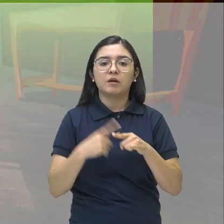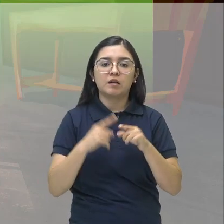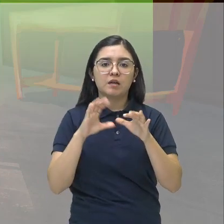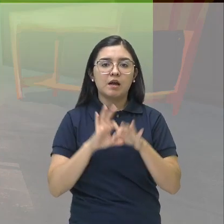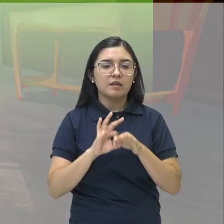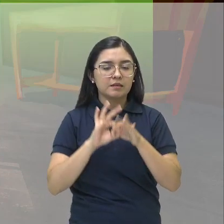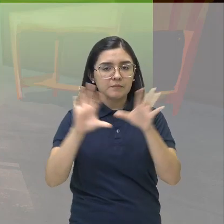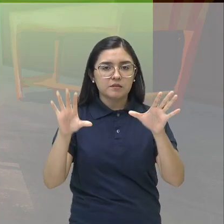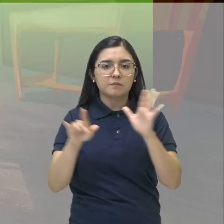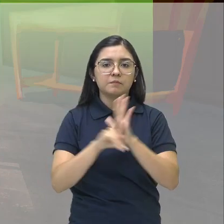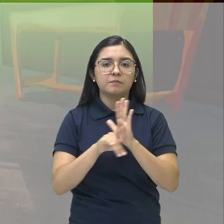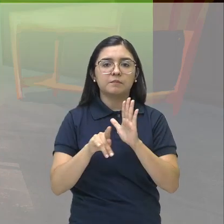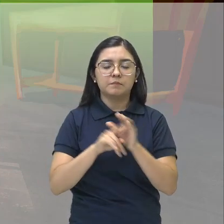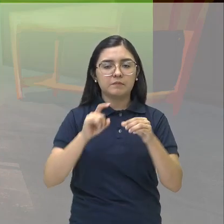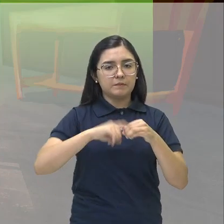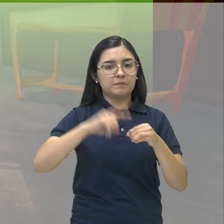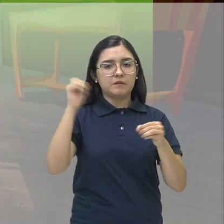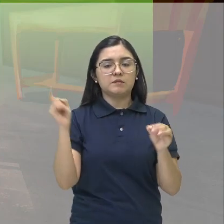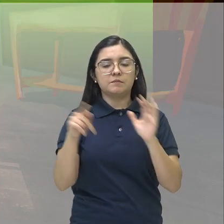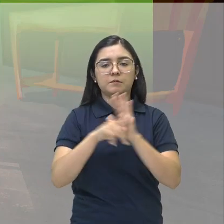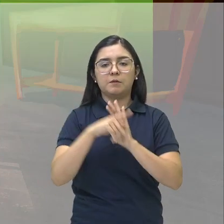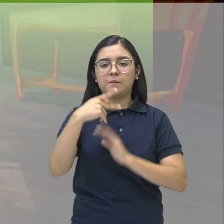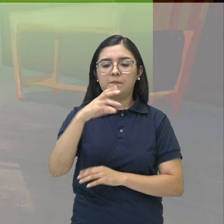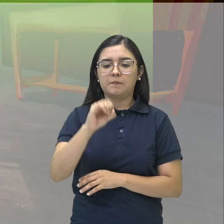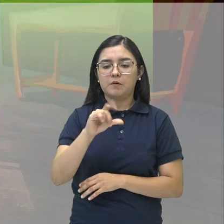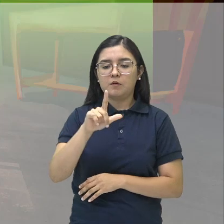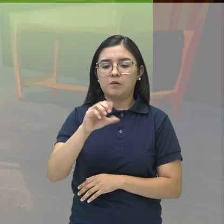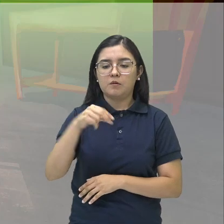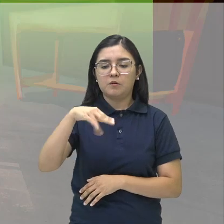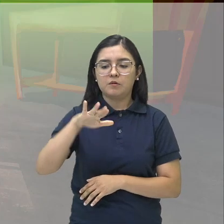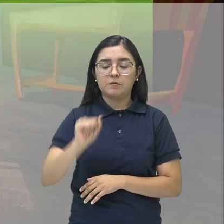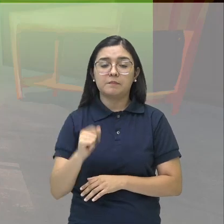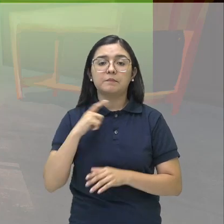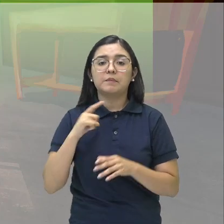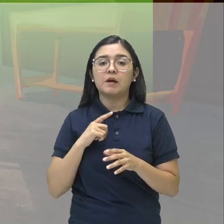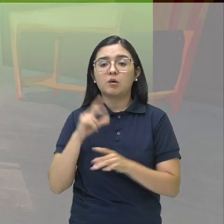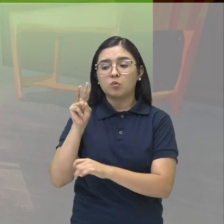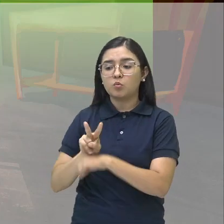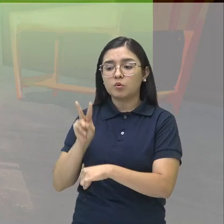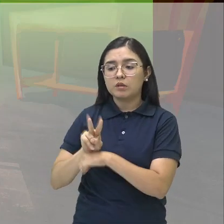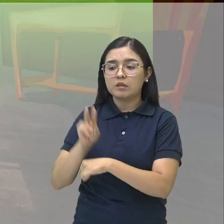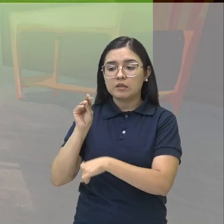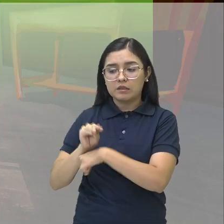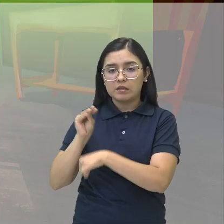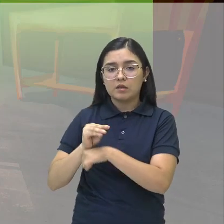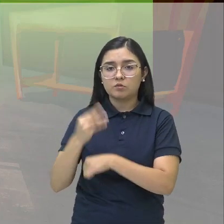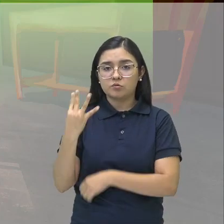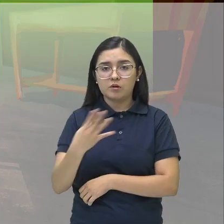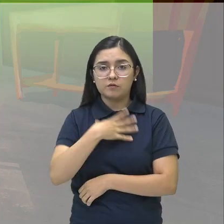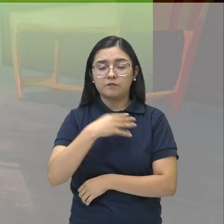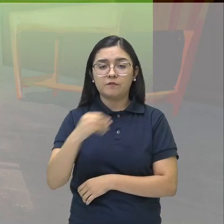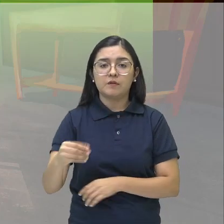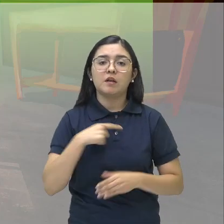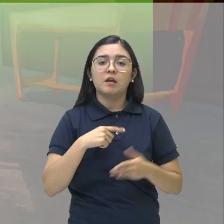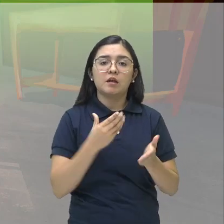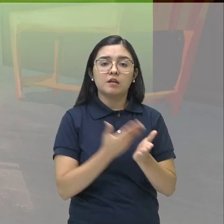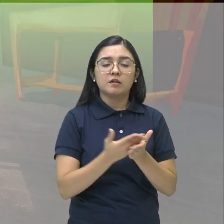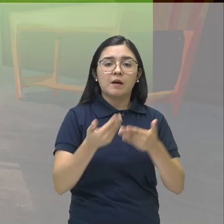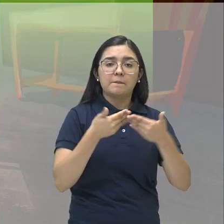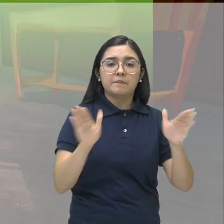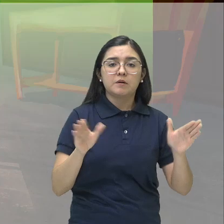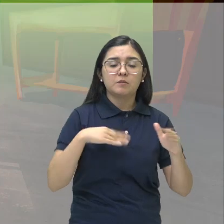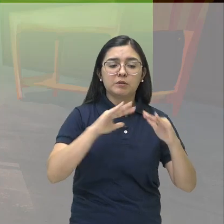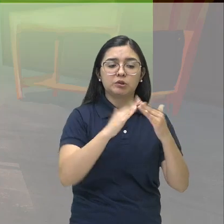professor, né, e um grande conhecedor. Então, para sustentar os 4 filhos, ele abriu uma escola que funcionava assim